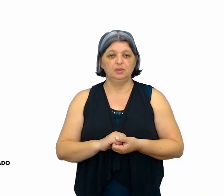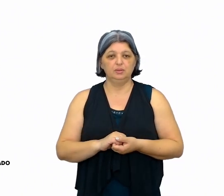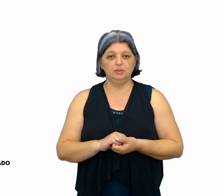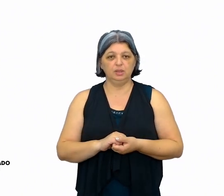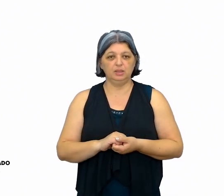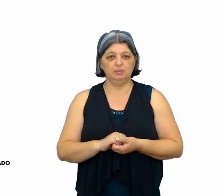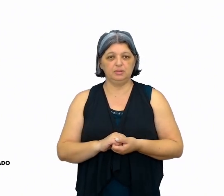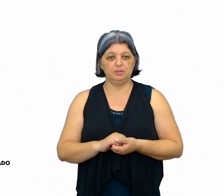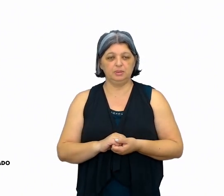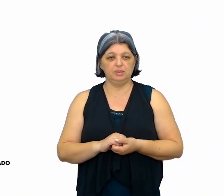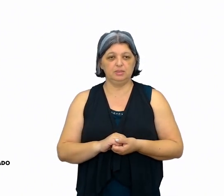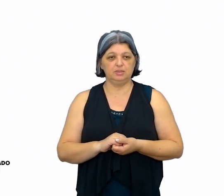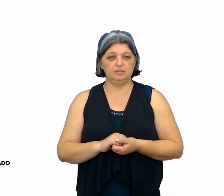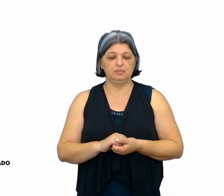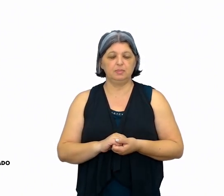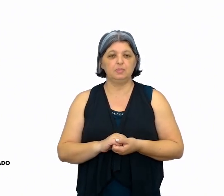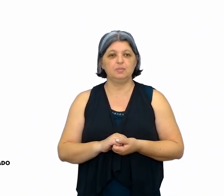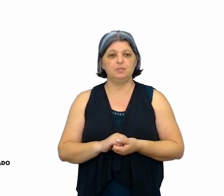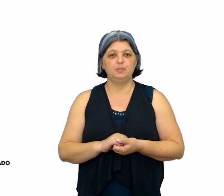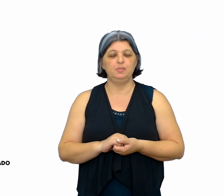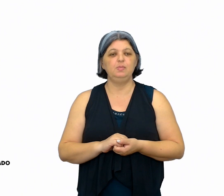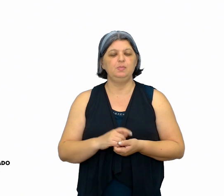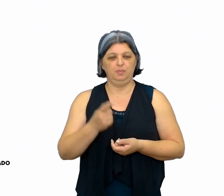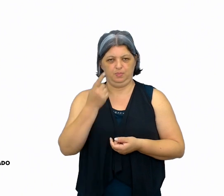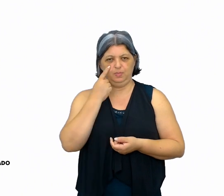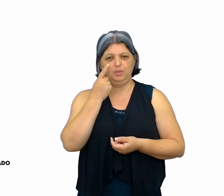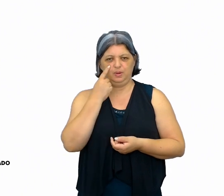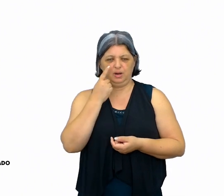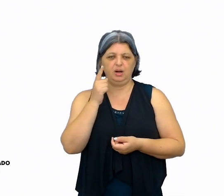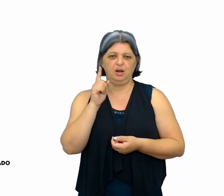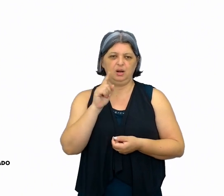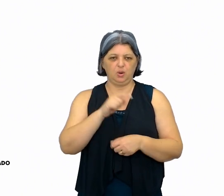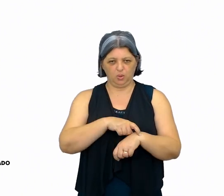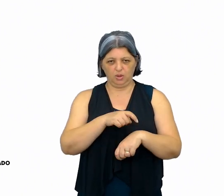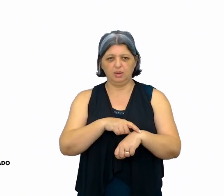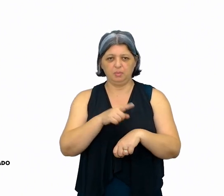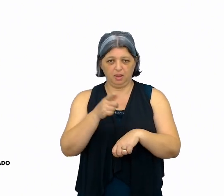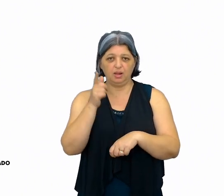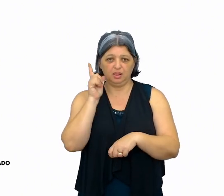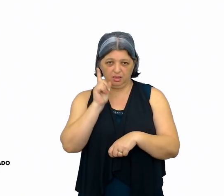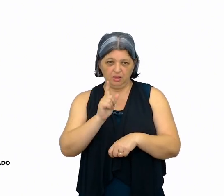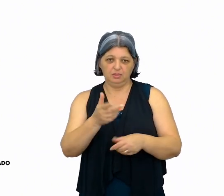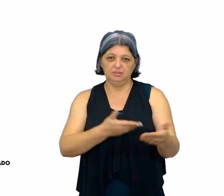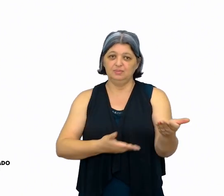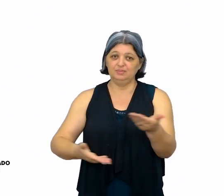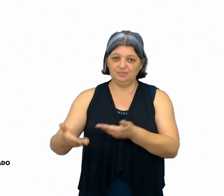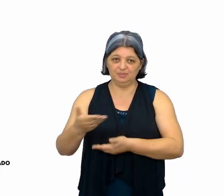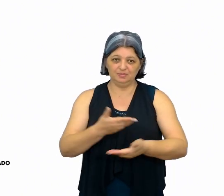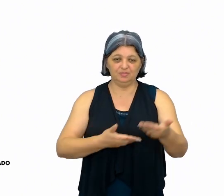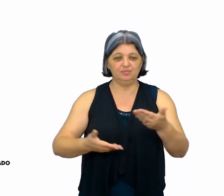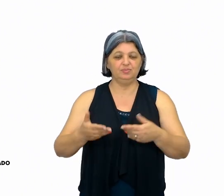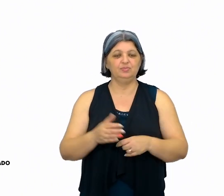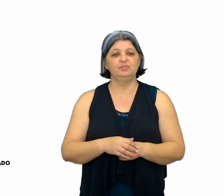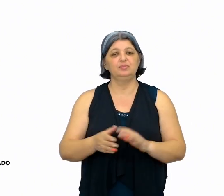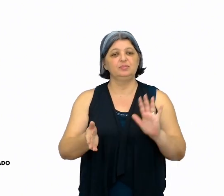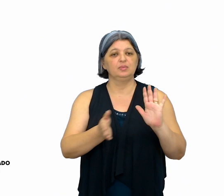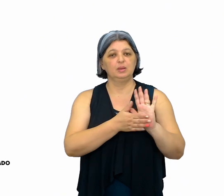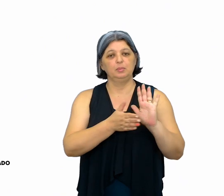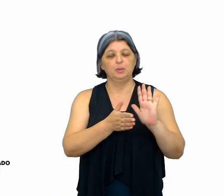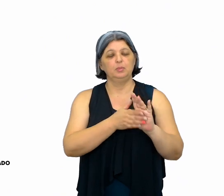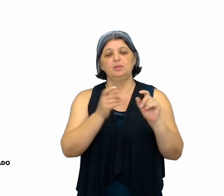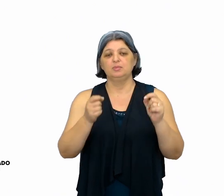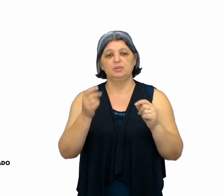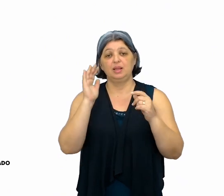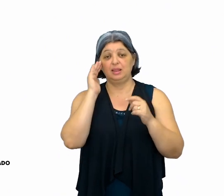Bom, acho que foi um tempinho curtinho, né? Mas deu para a gente conversar aí entre com os nossos pares para esse propósito, para compreender